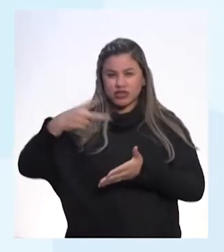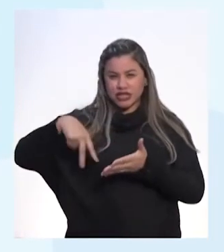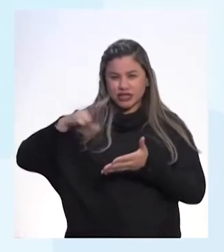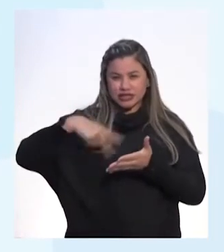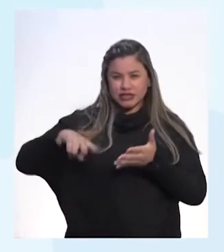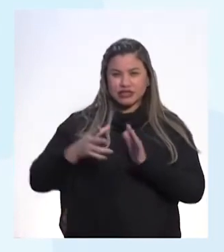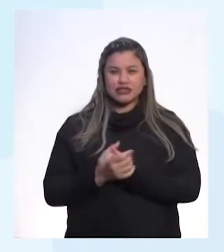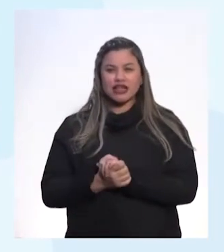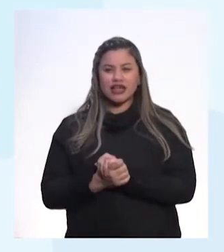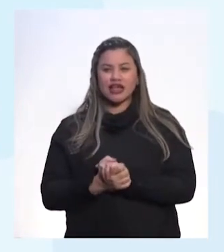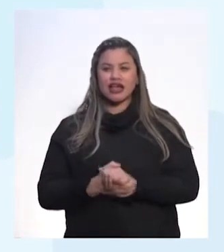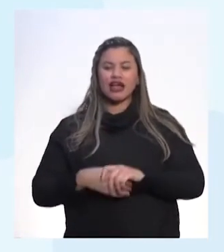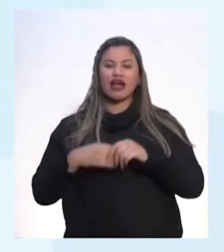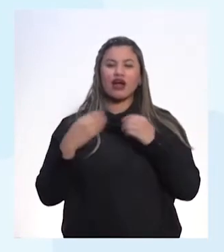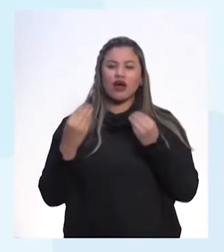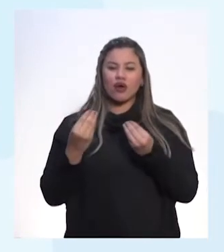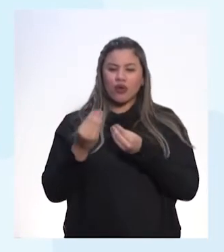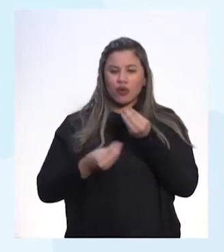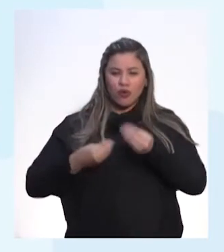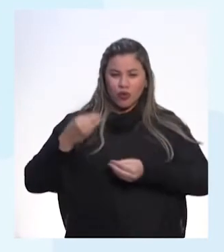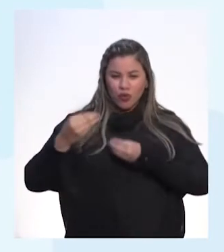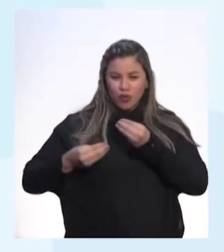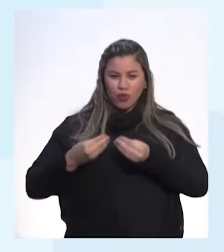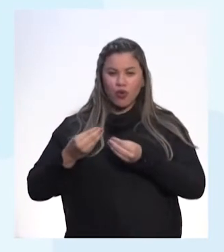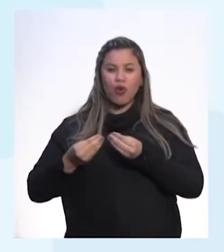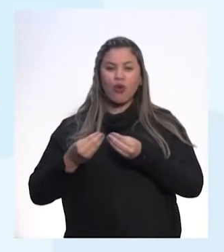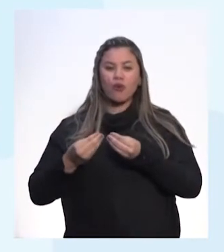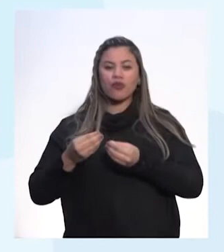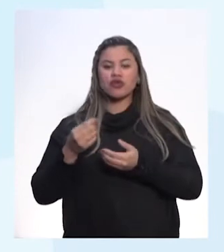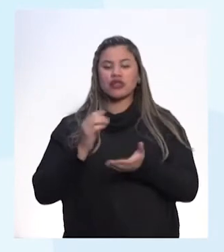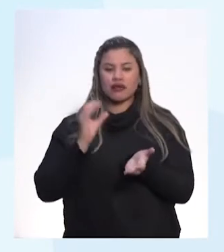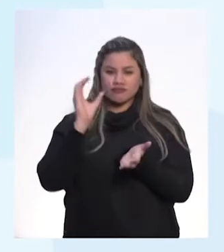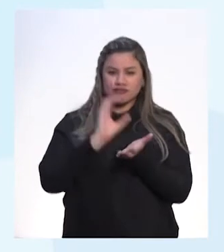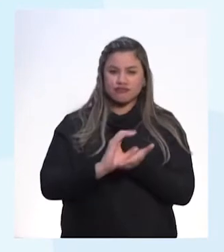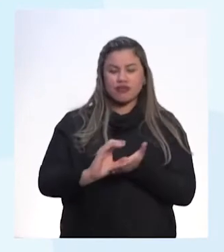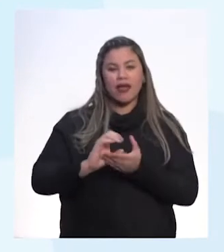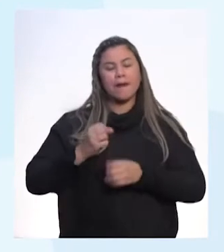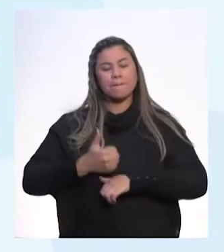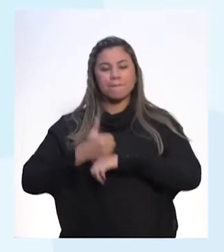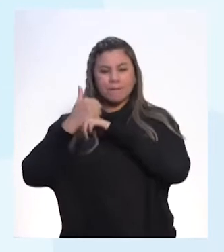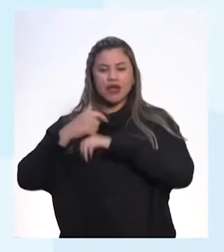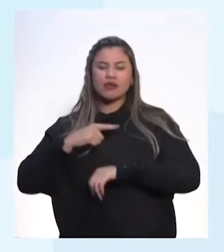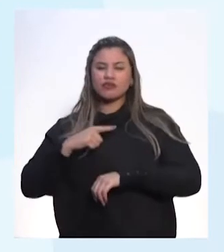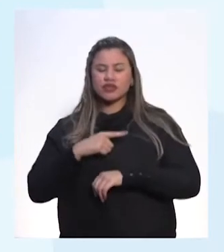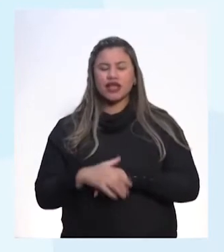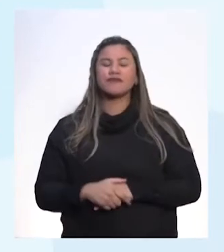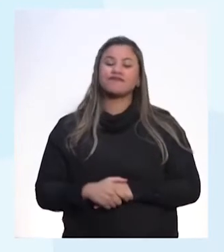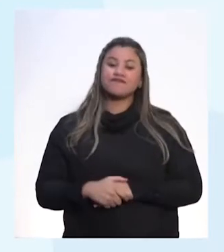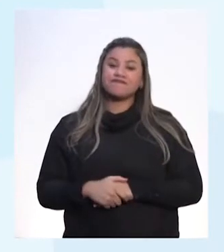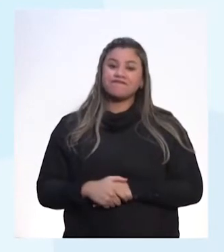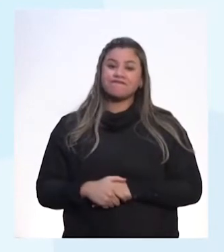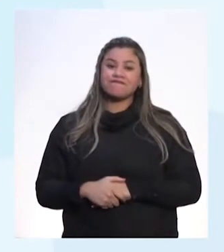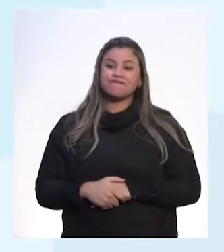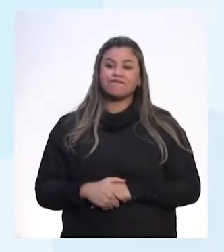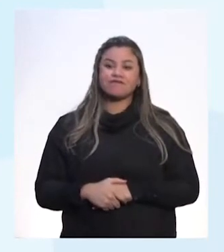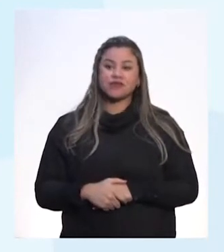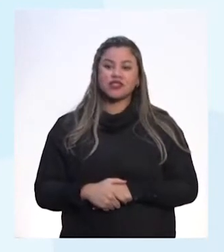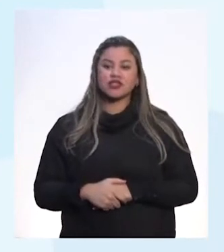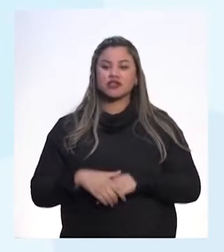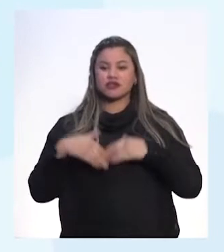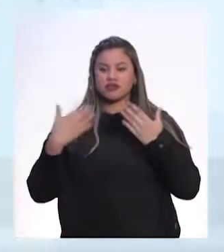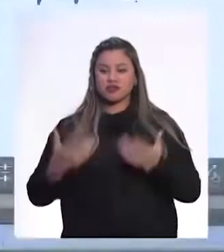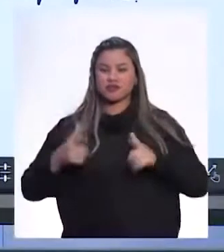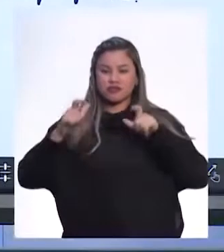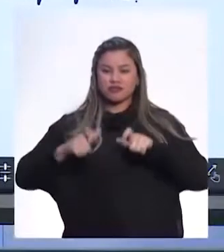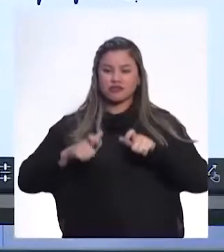também a importantes prêmios ou indicações para patrocínio, quando o festival ou mostra apresenta essa opção. Então, gente, né, salões de